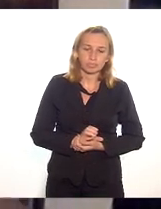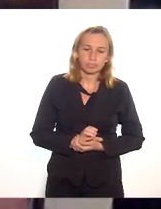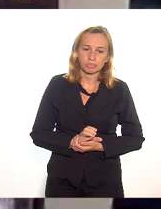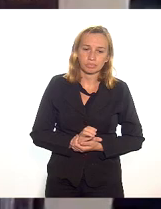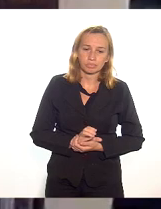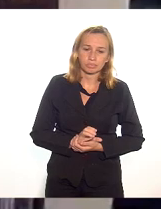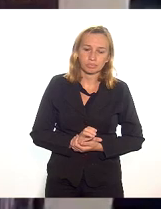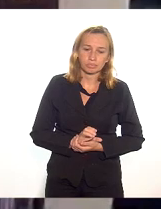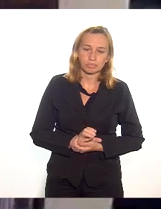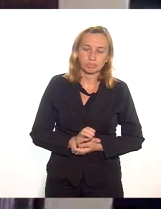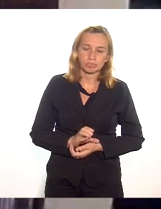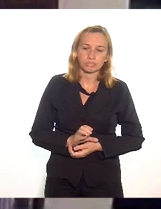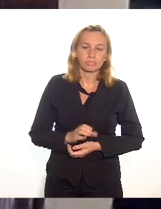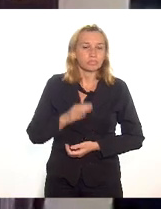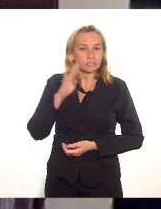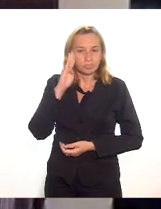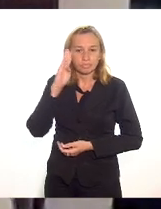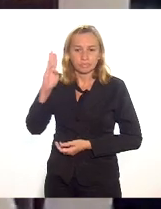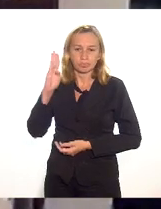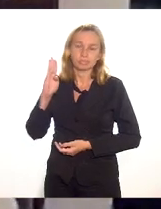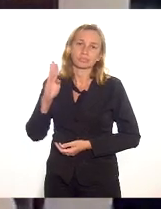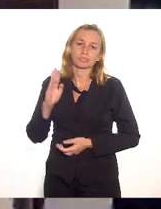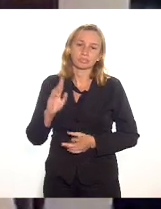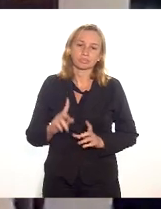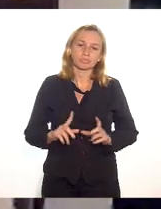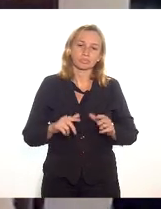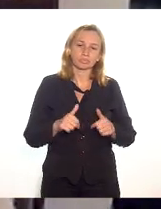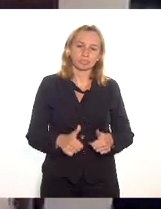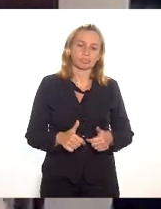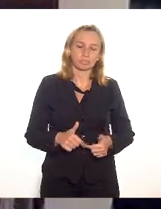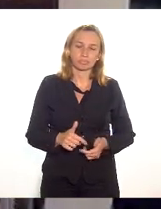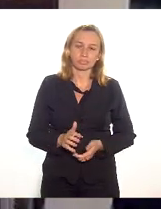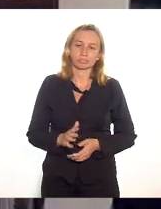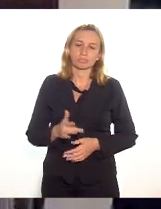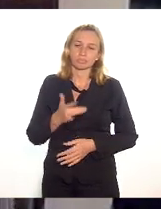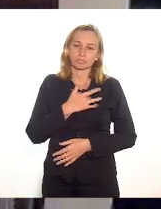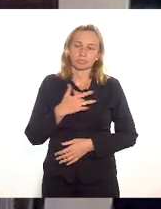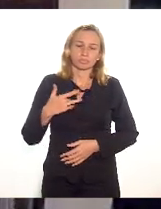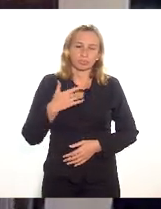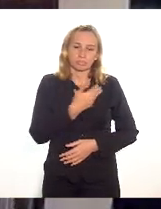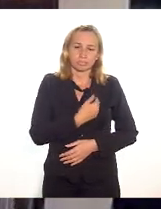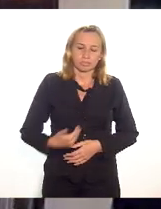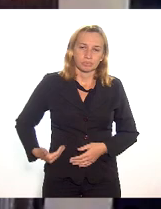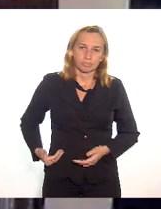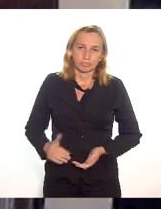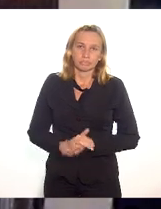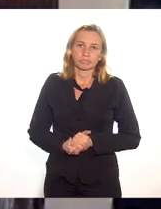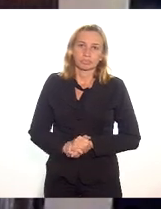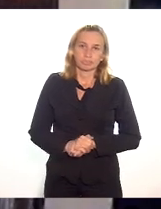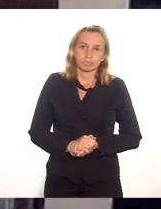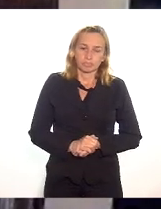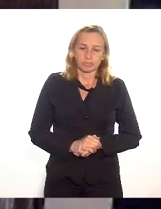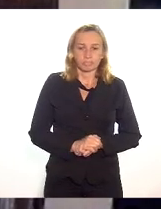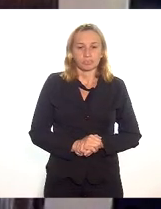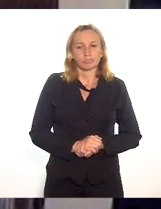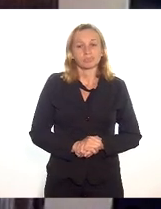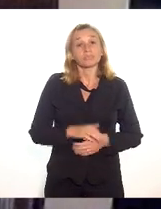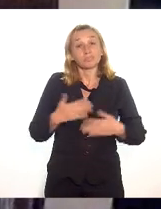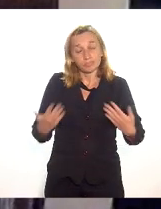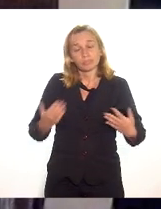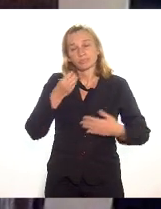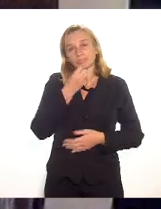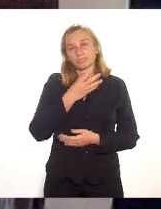como ciclo fundamental da salubridade pública. Então, veja